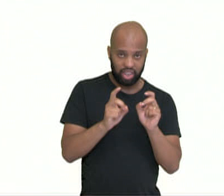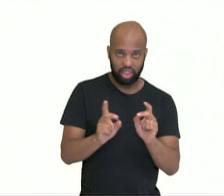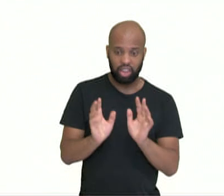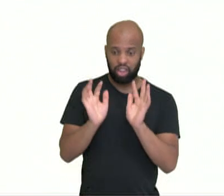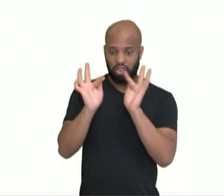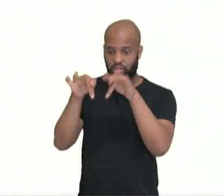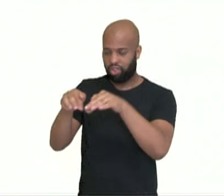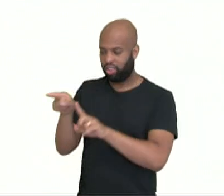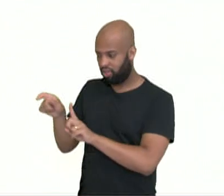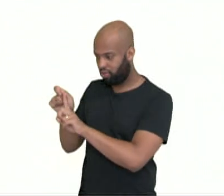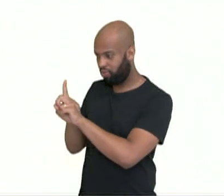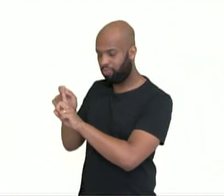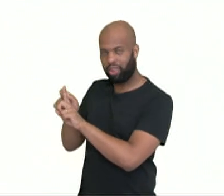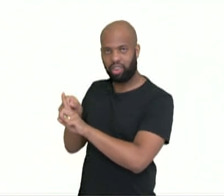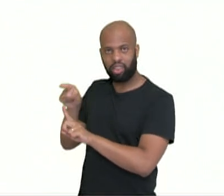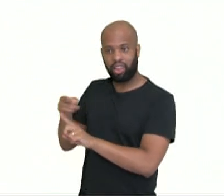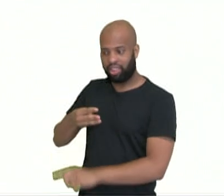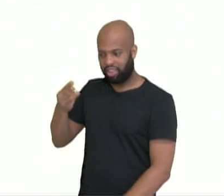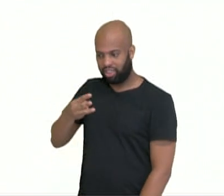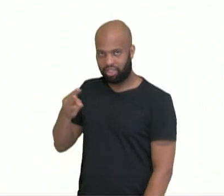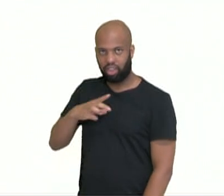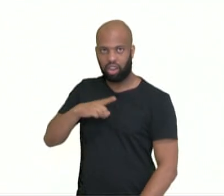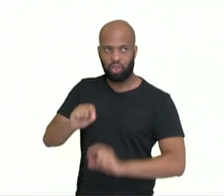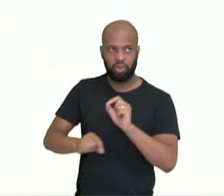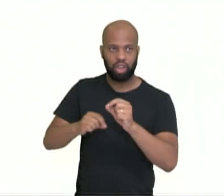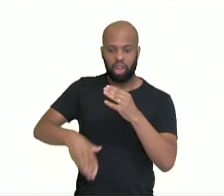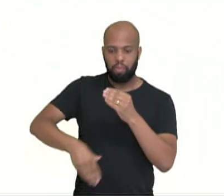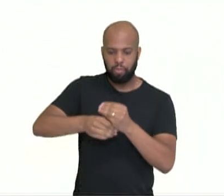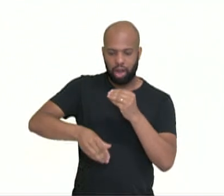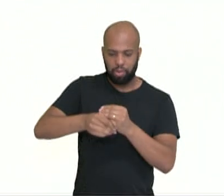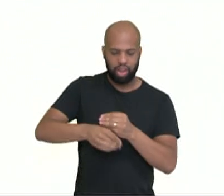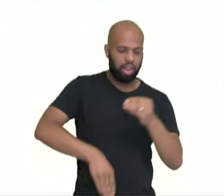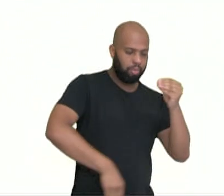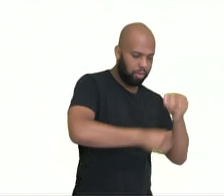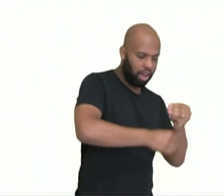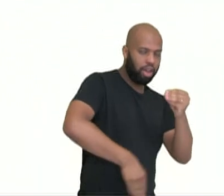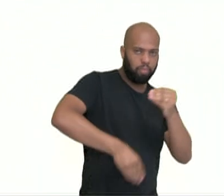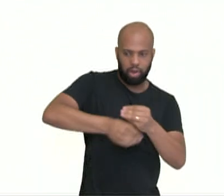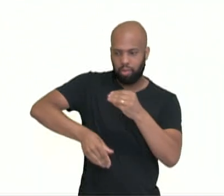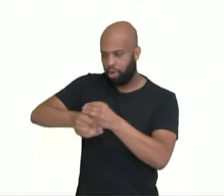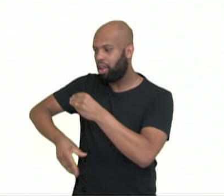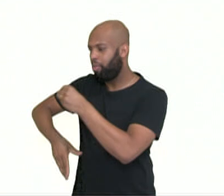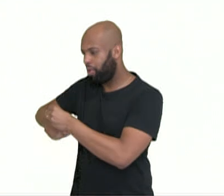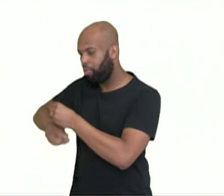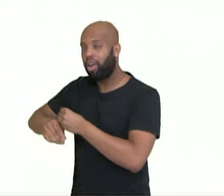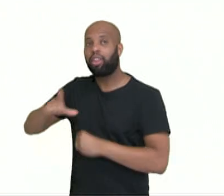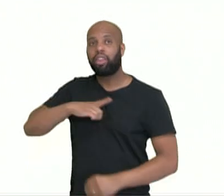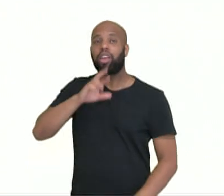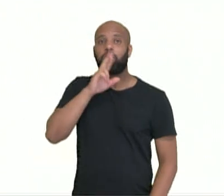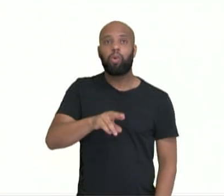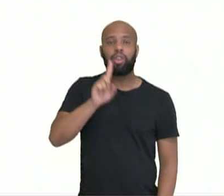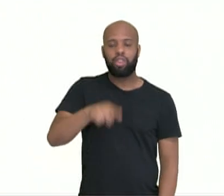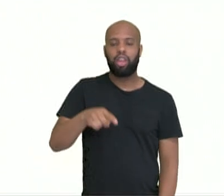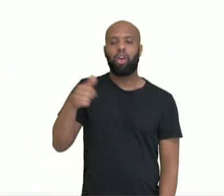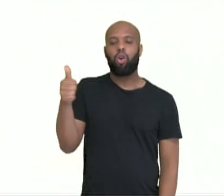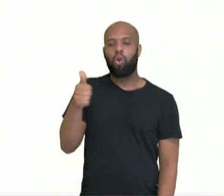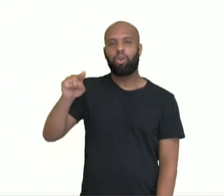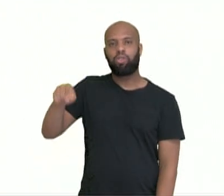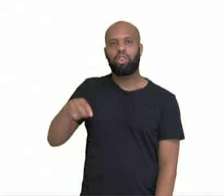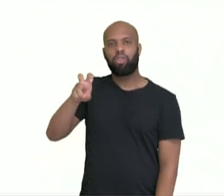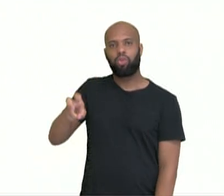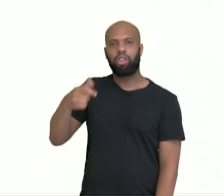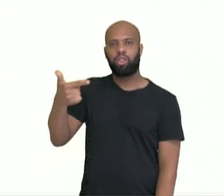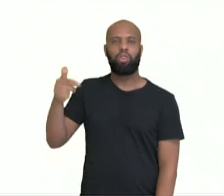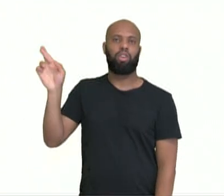do mês 3, calculado segundo os acréscimos sucessivos, deu R$ 11,52. Se apenas